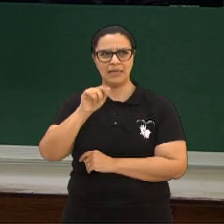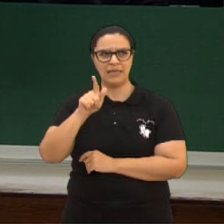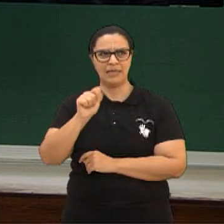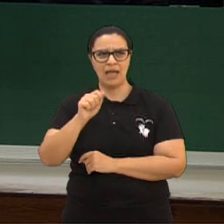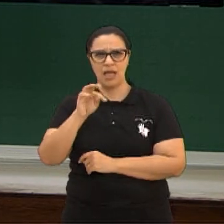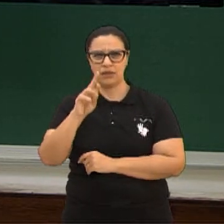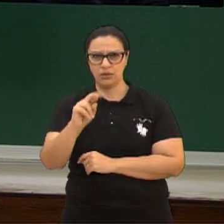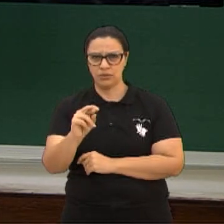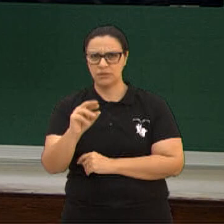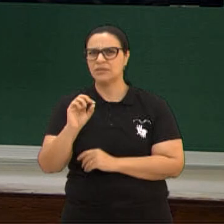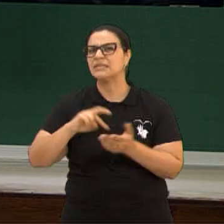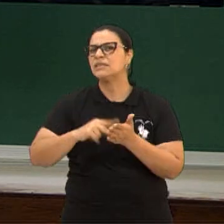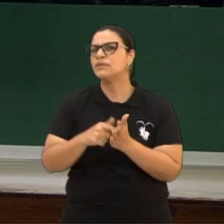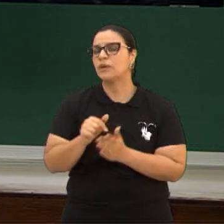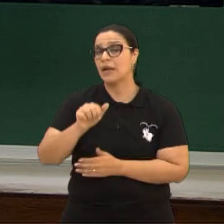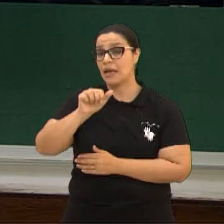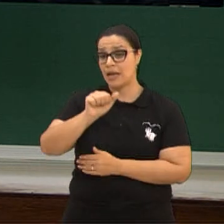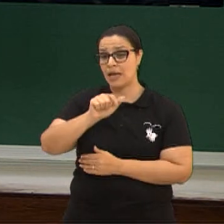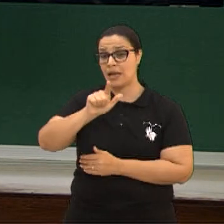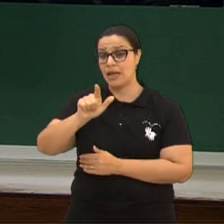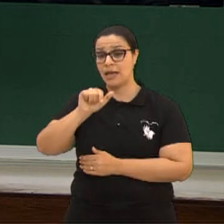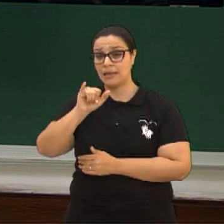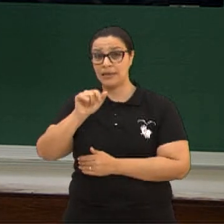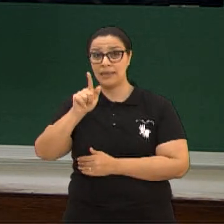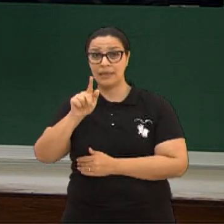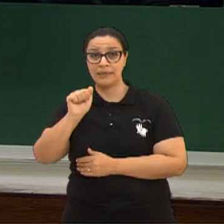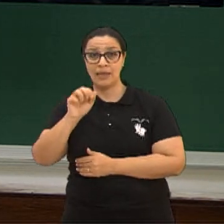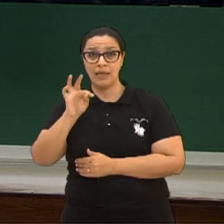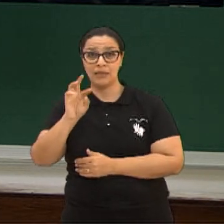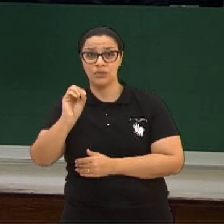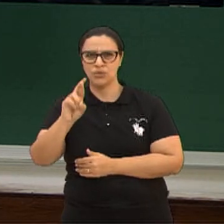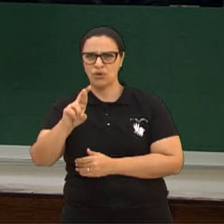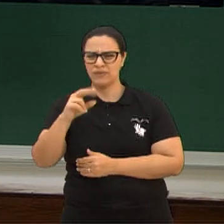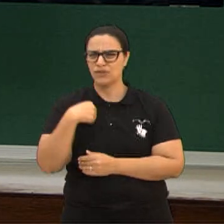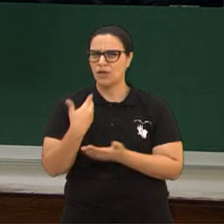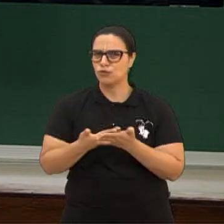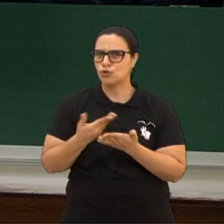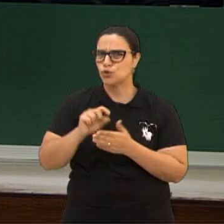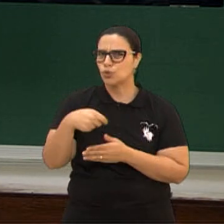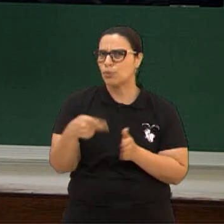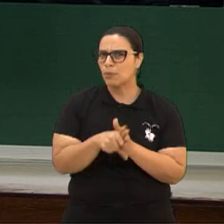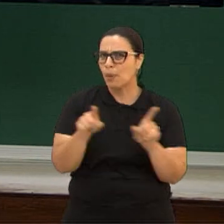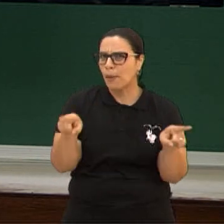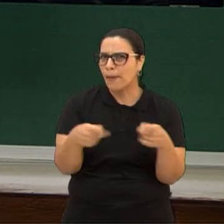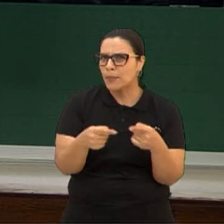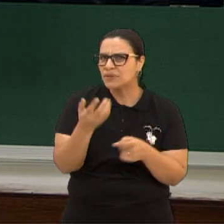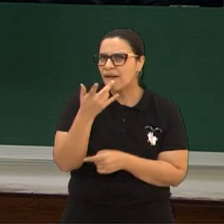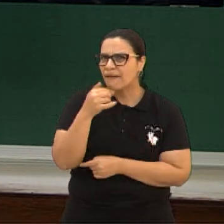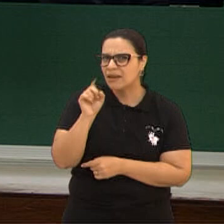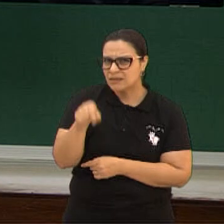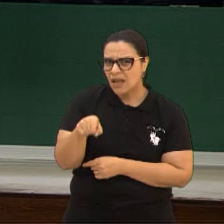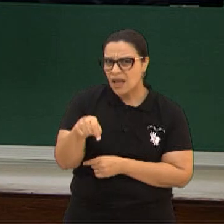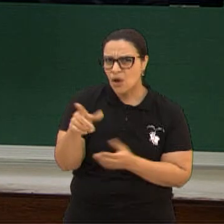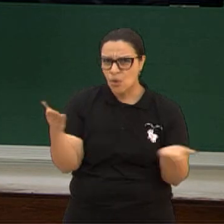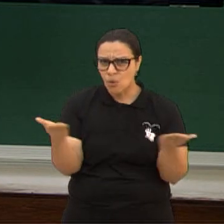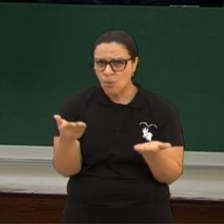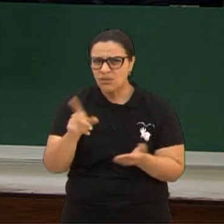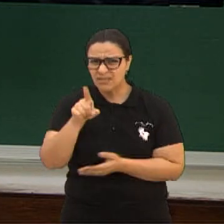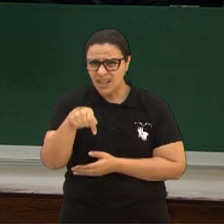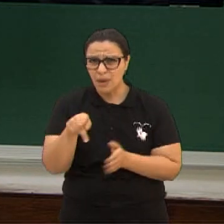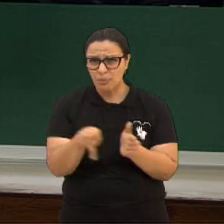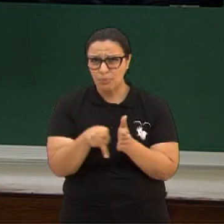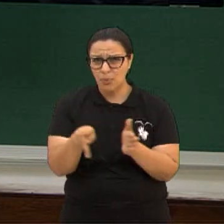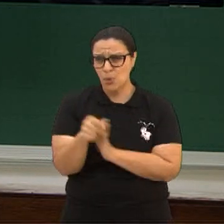Teacher? Mas, Alligator, você já deu uma aula sobre isso. É uma musiquinha infantil? Você trouxe hoje